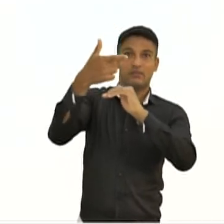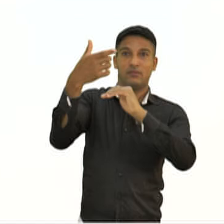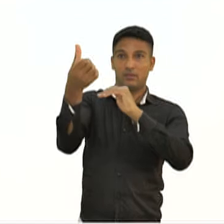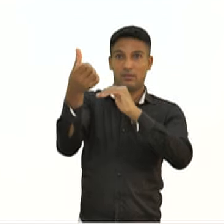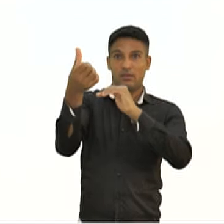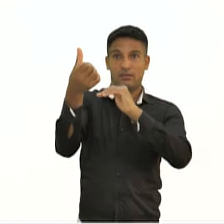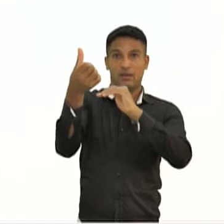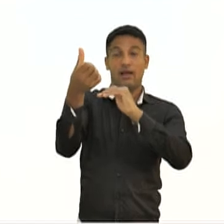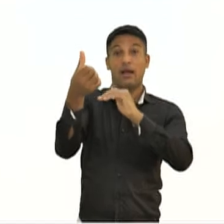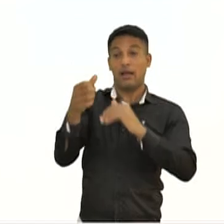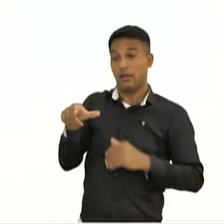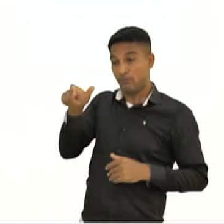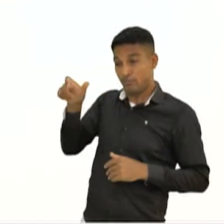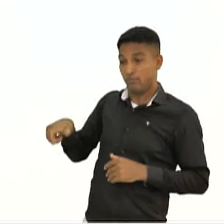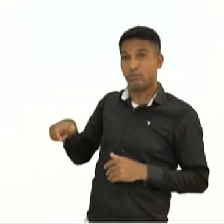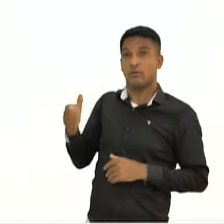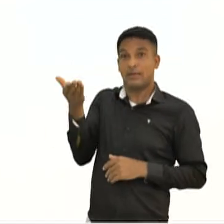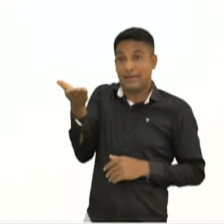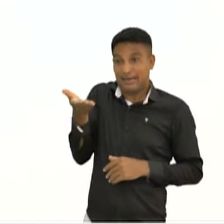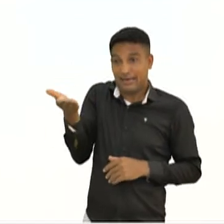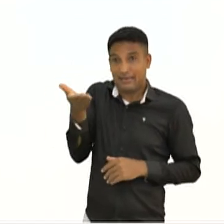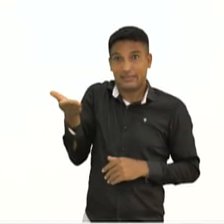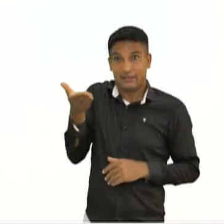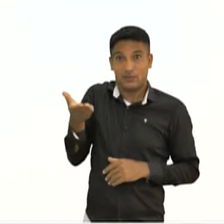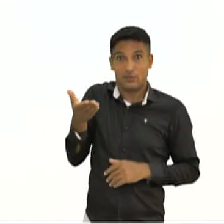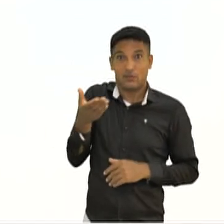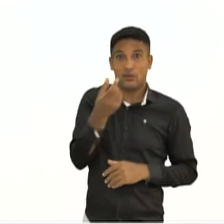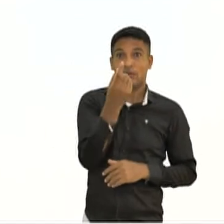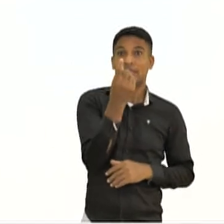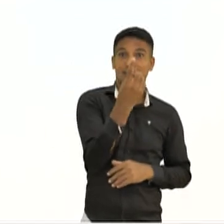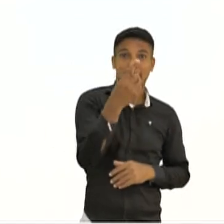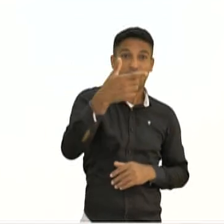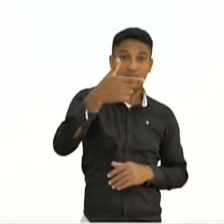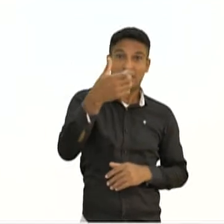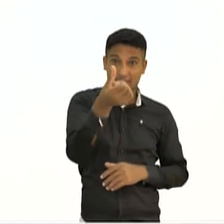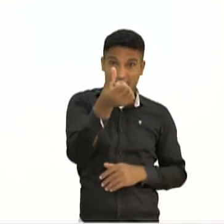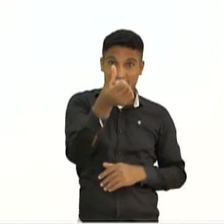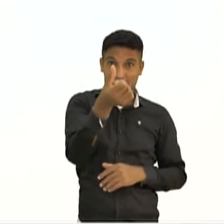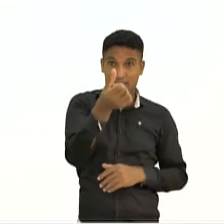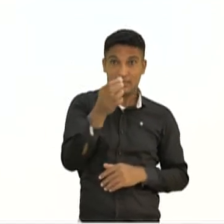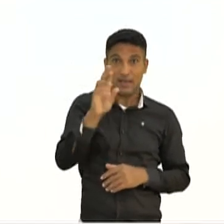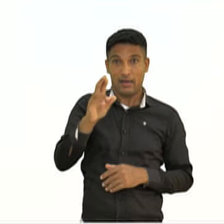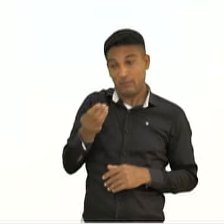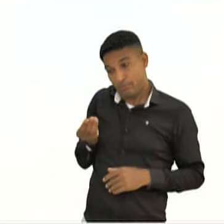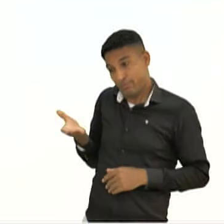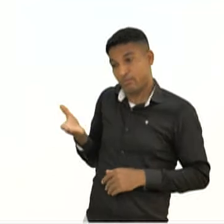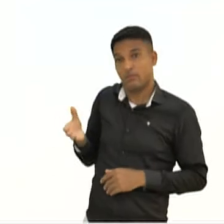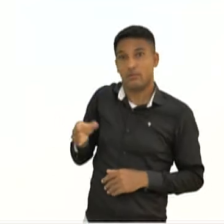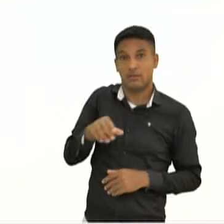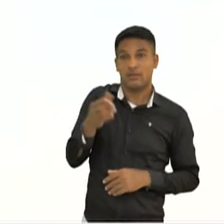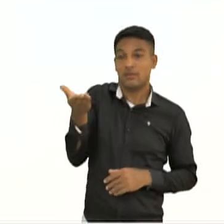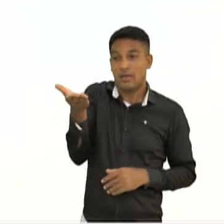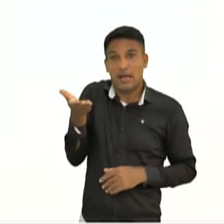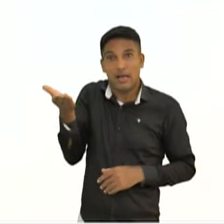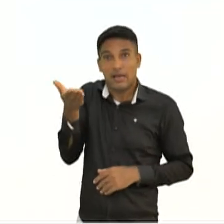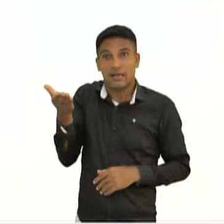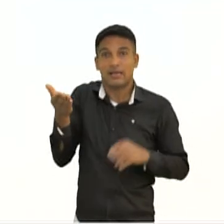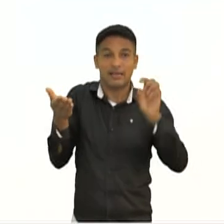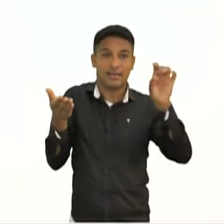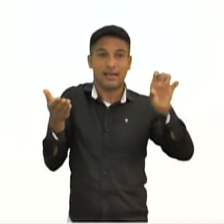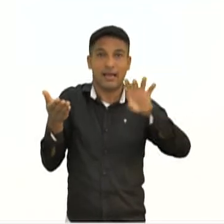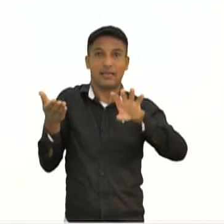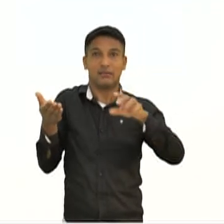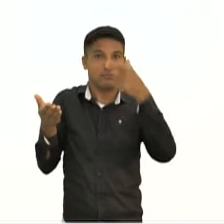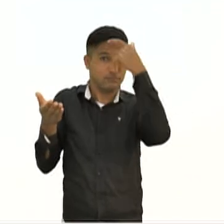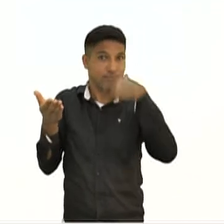sei que cada um vai receber 126 reais inteiros. E a parte decimal? E os